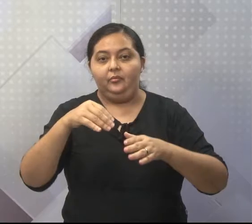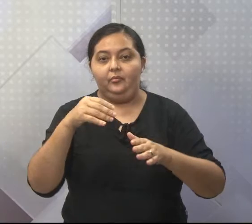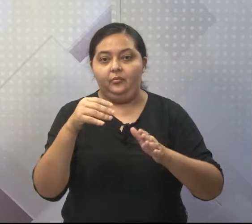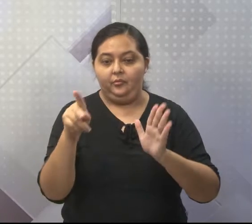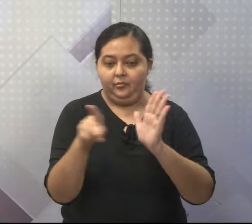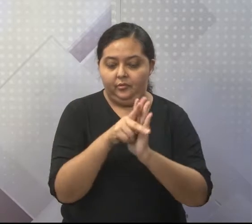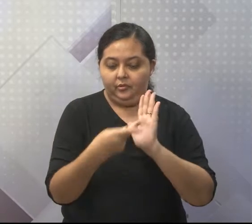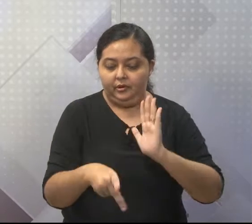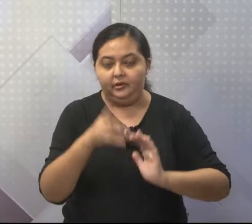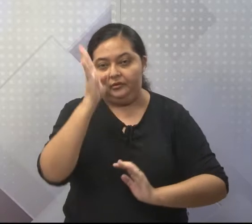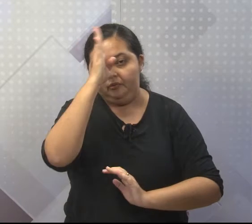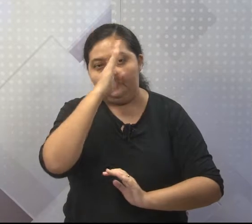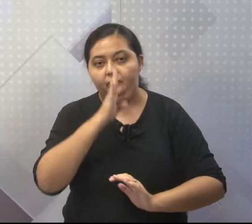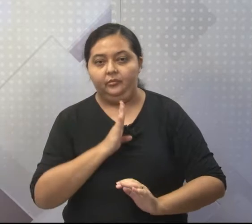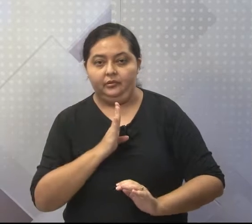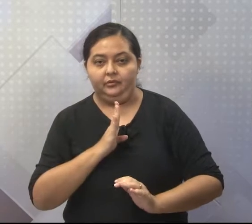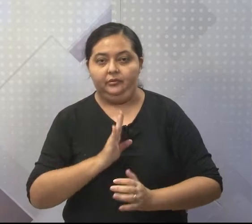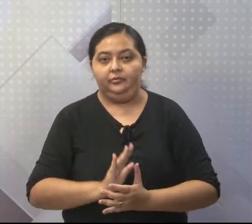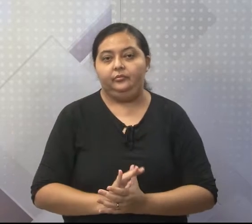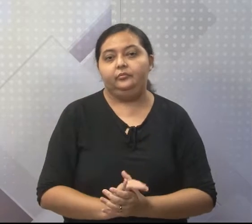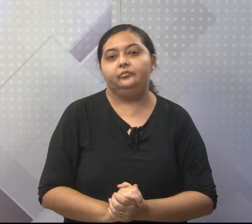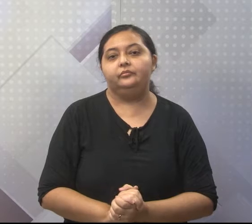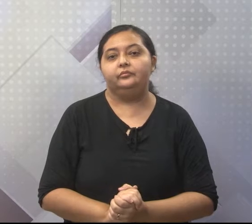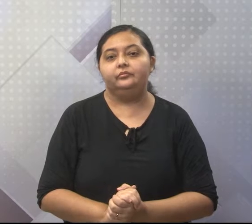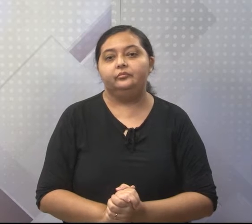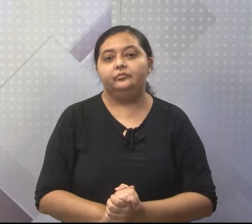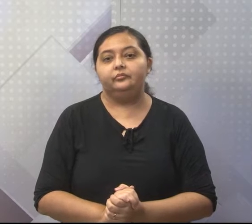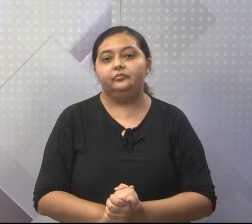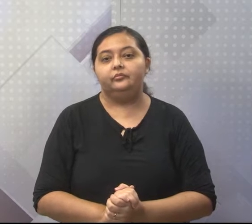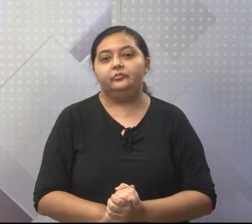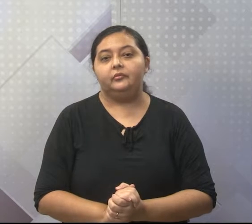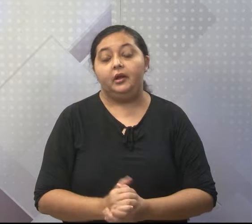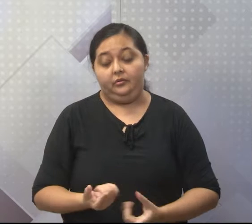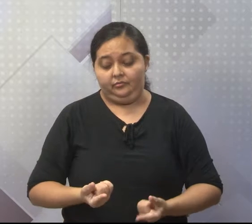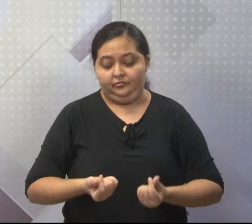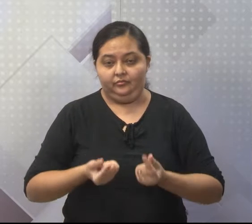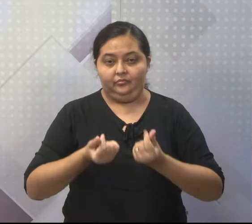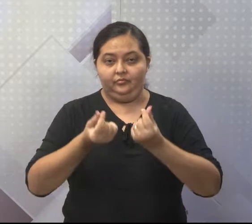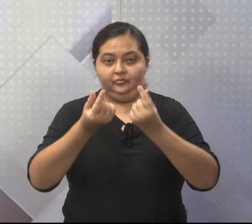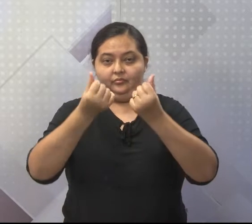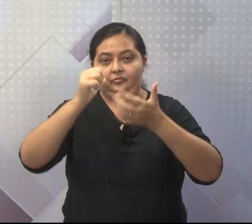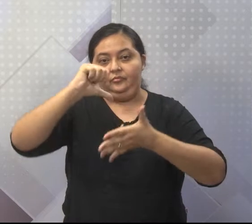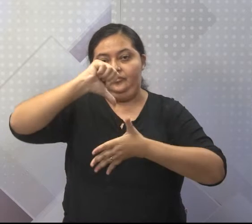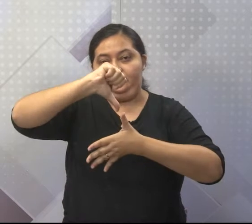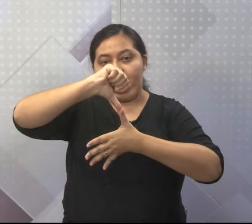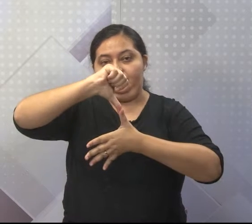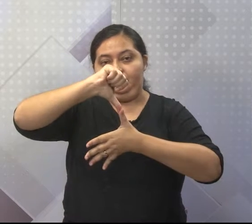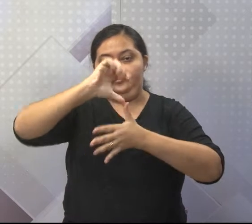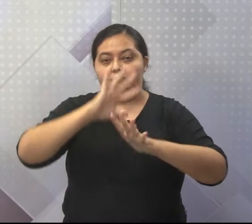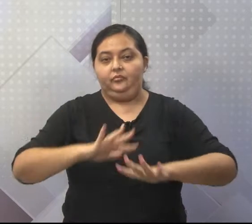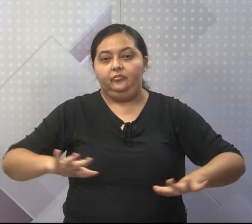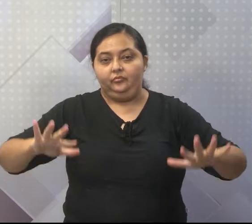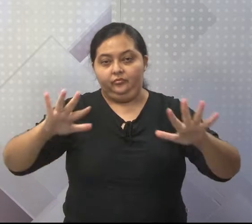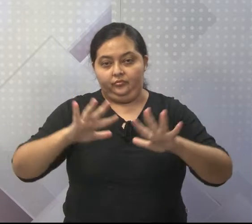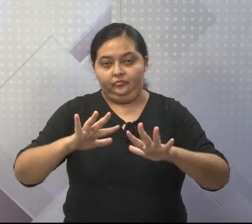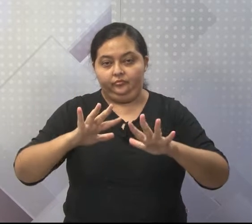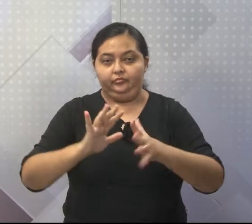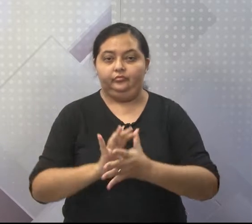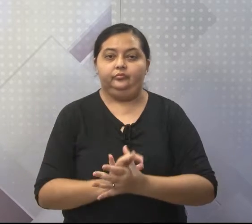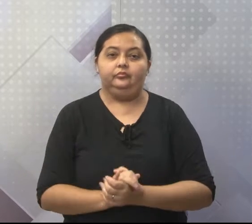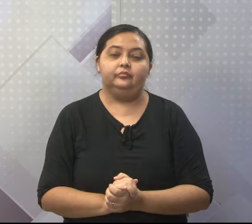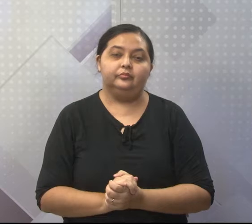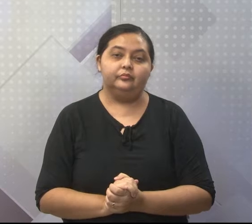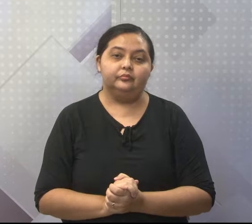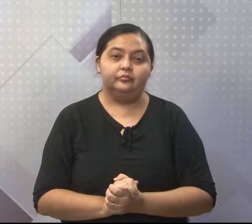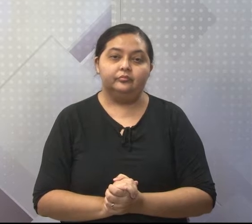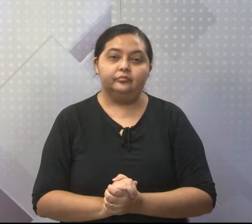tá tá dando continuidade vamos falar porque o da economia da América do Sul no geral e aí eu citei